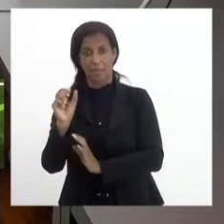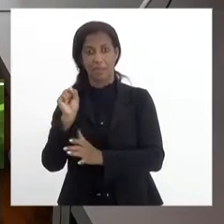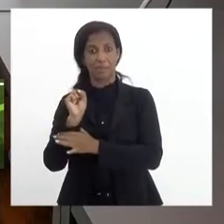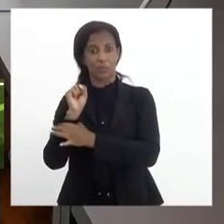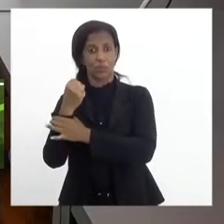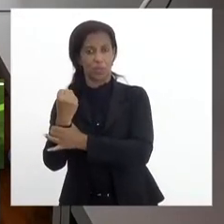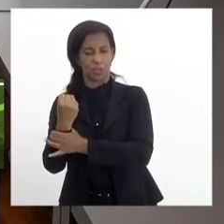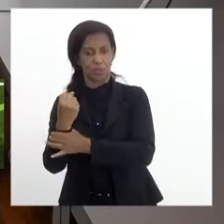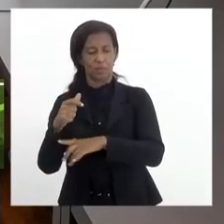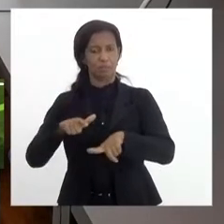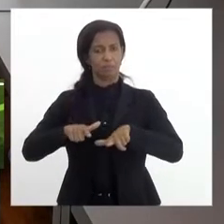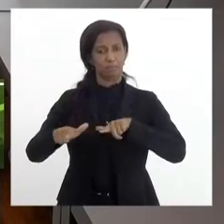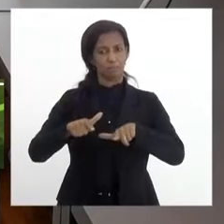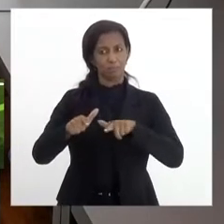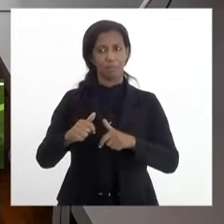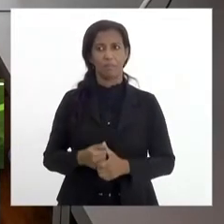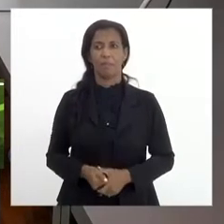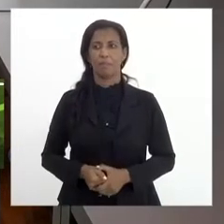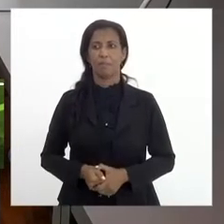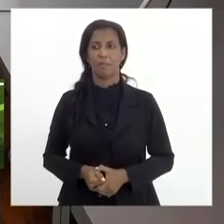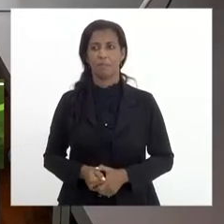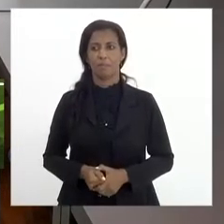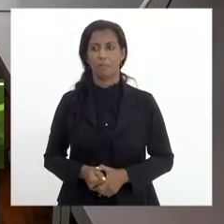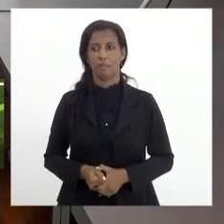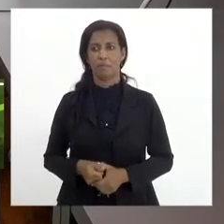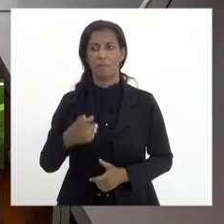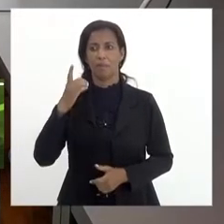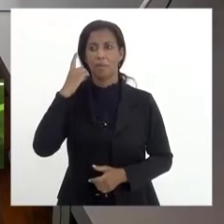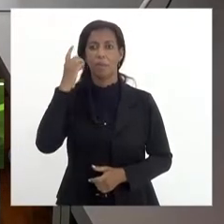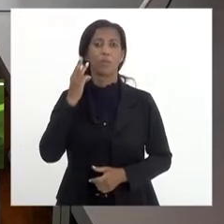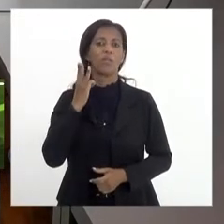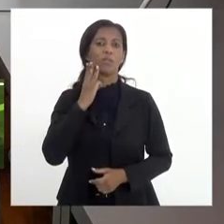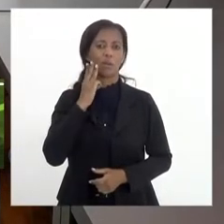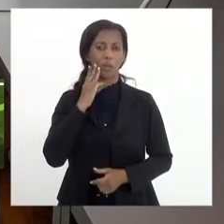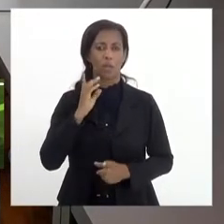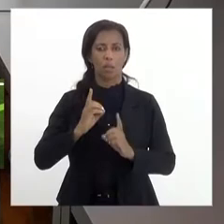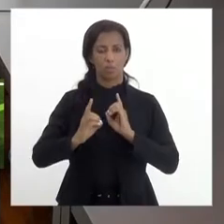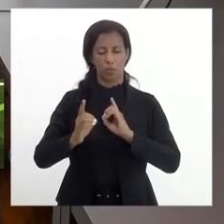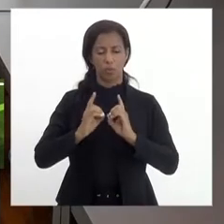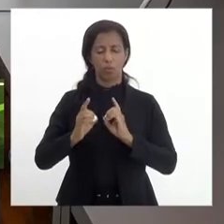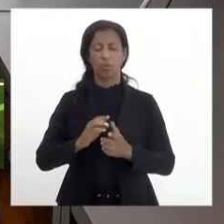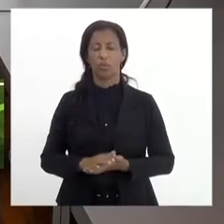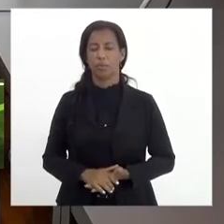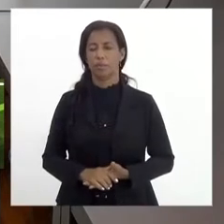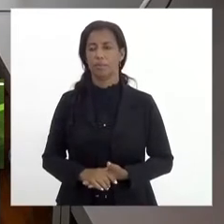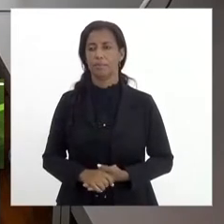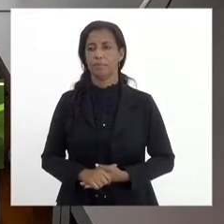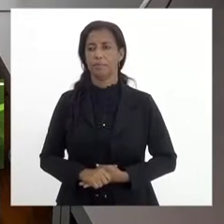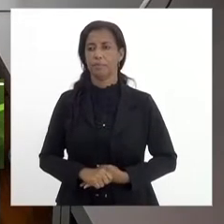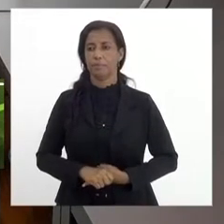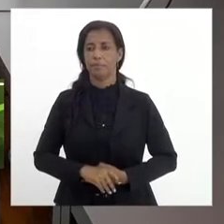segurança. Então, eu vou... Eu deputado Valdeque, ainda para discutir. Depois vamos ao voto.